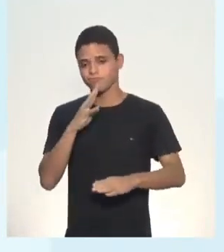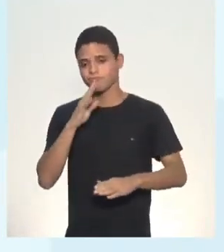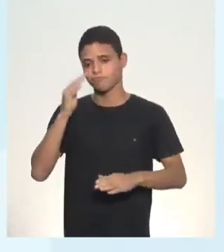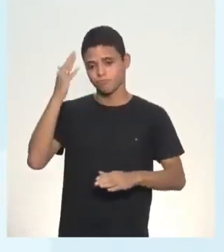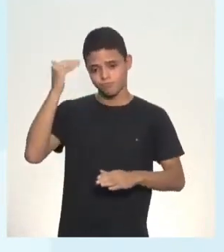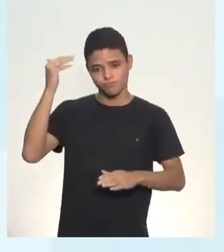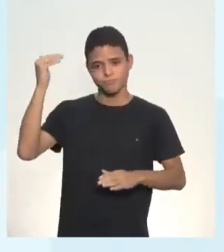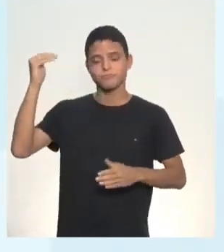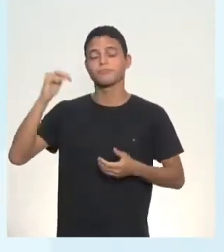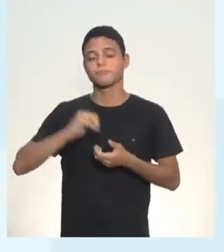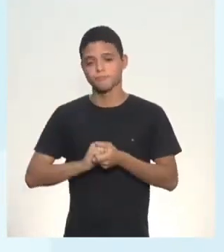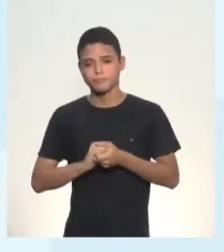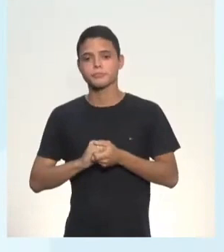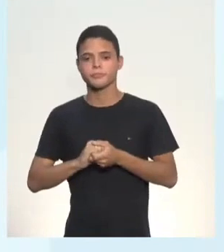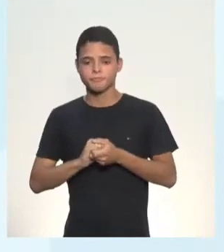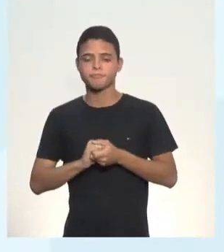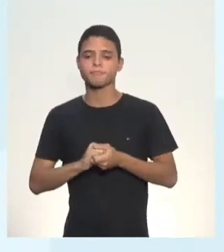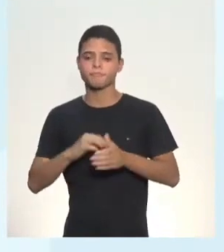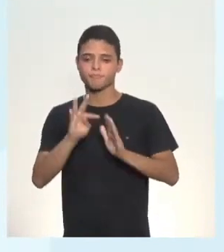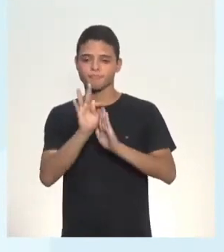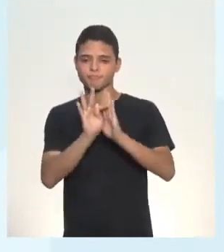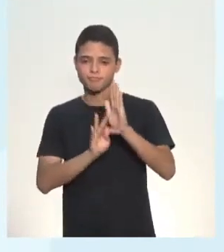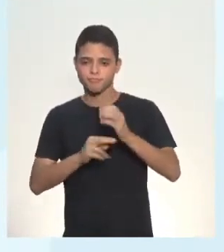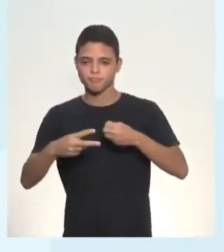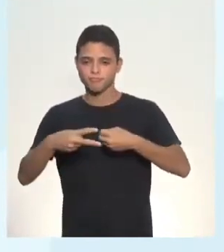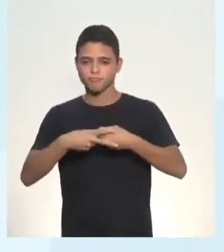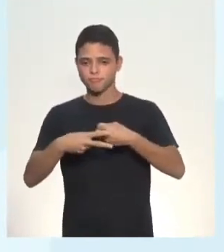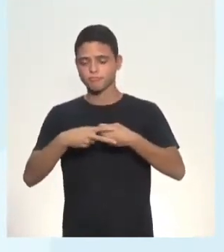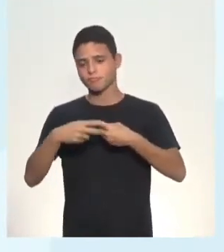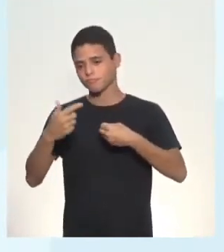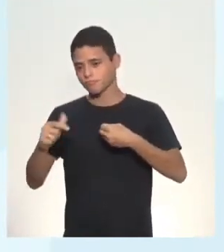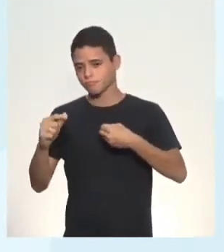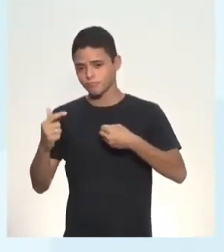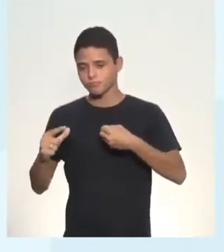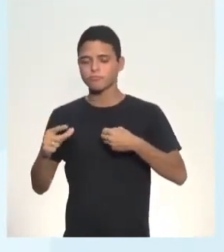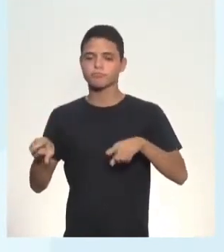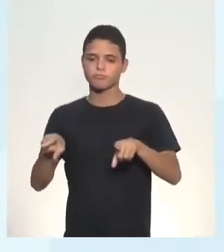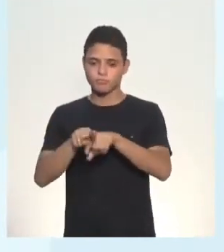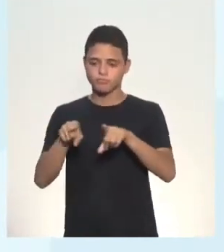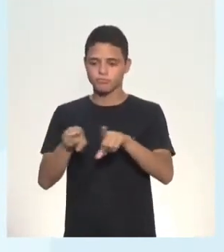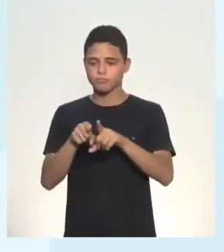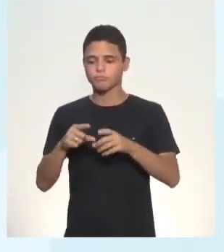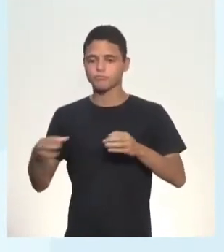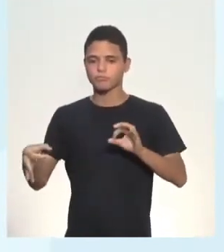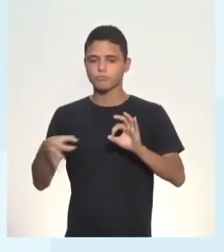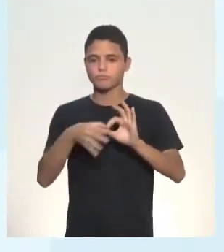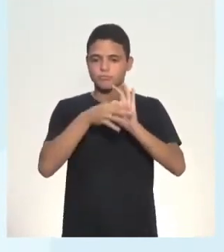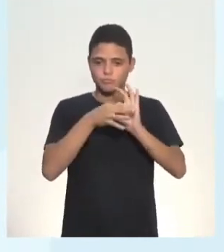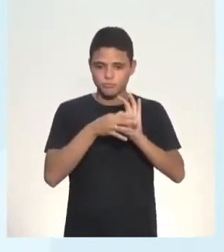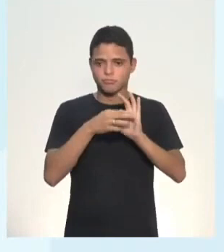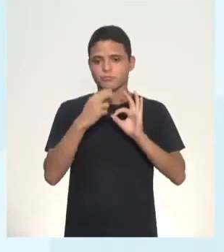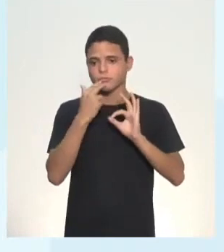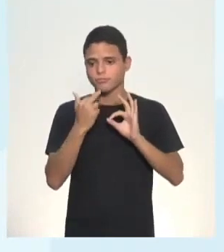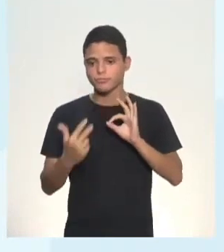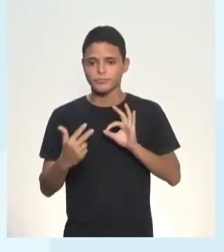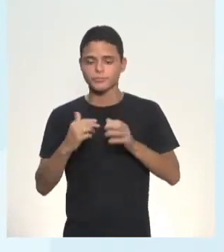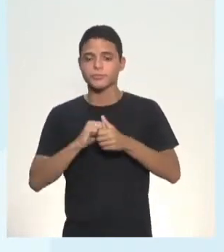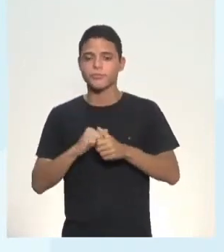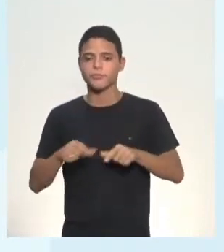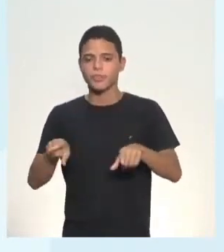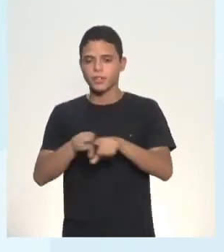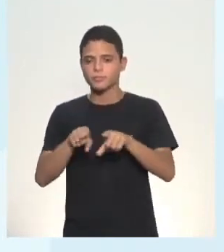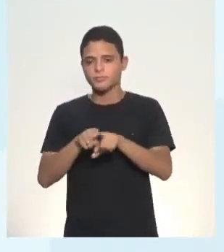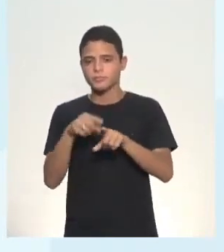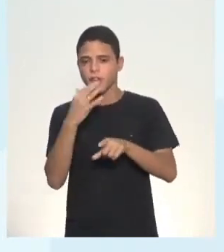textos verbais. E os não verbais também fazem parte da nossa língua, gente, até de uma forma universal, né? E a gente trabalha com